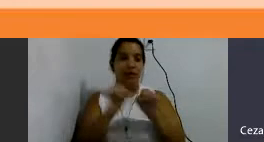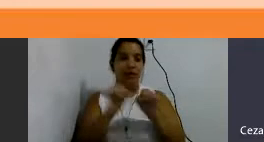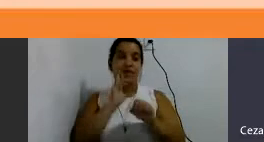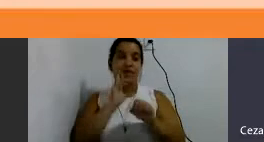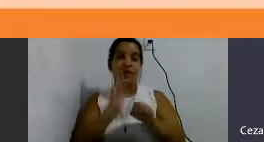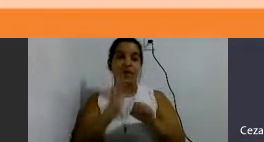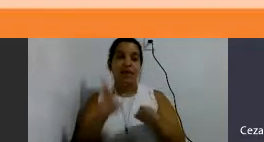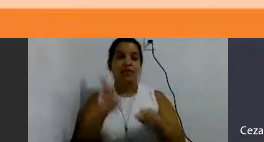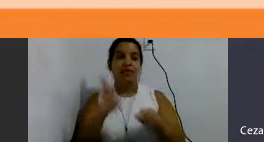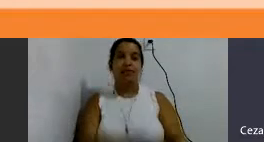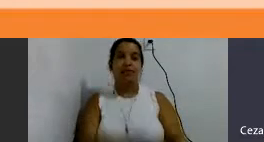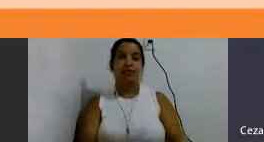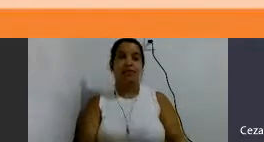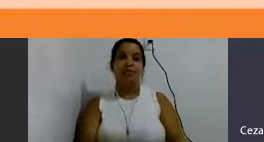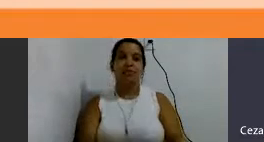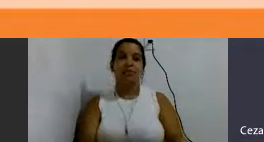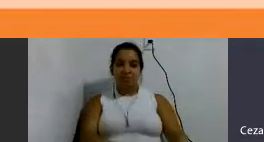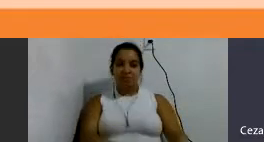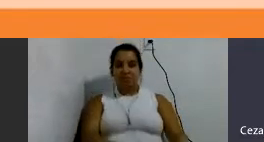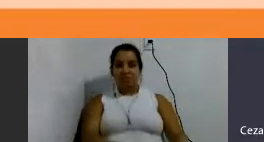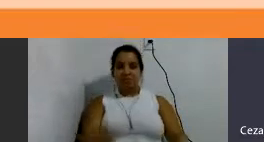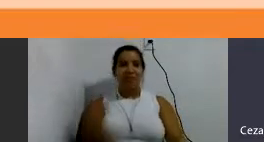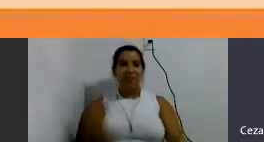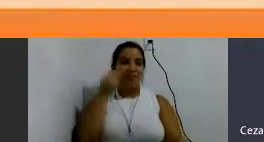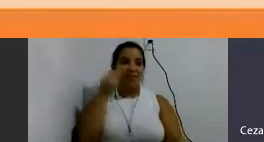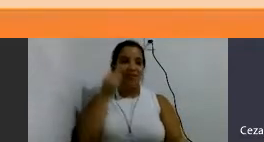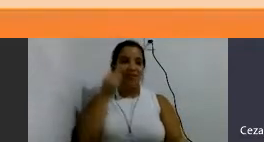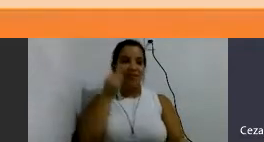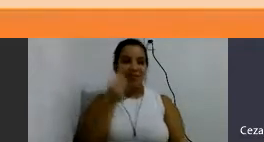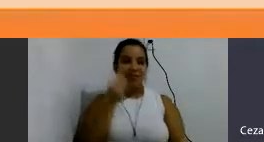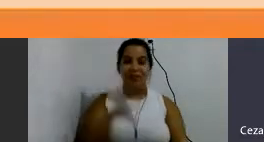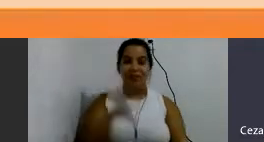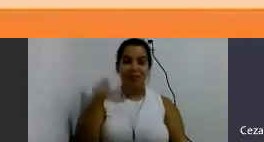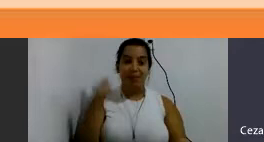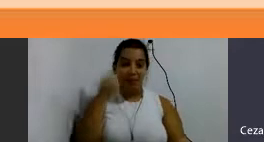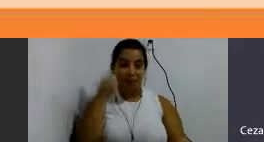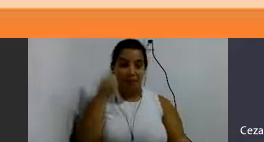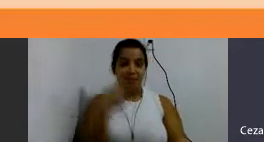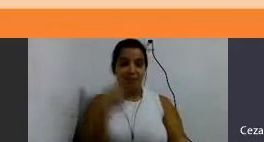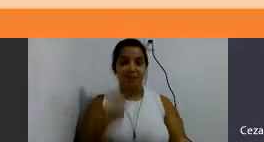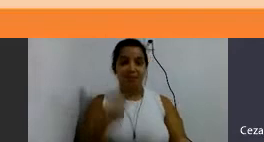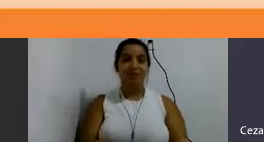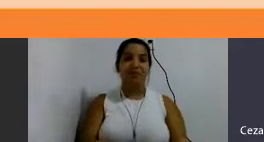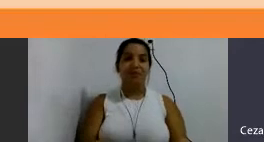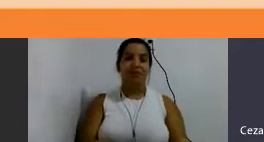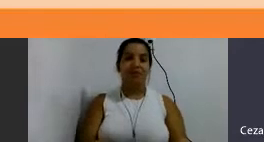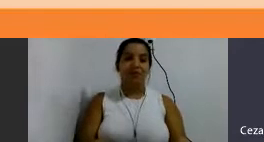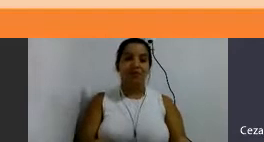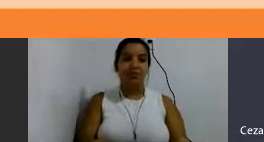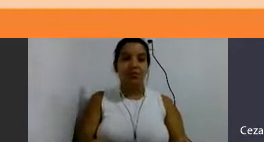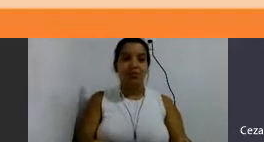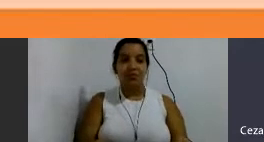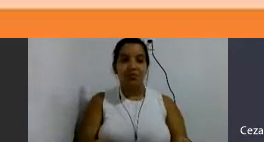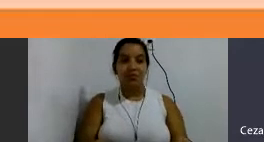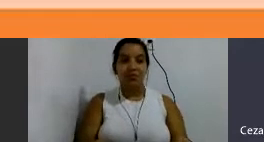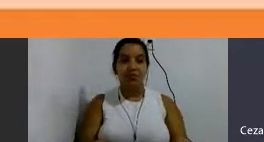resultado. Então, aqui eu trouxe esse teste It-Leish, então é o teste que é mais